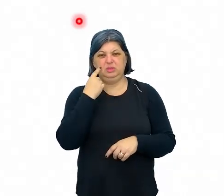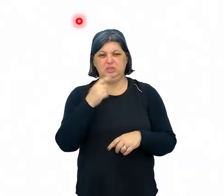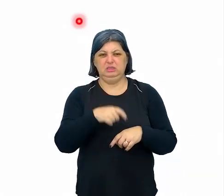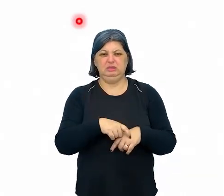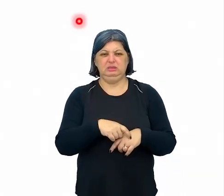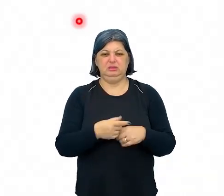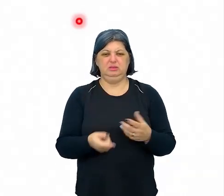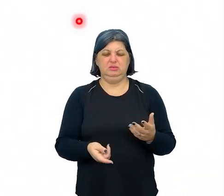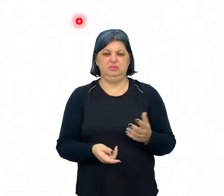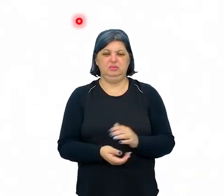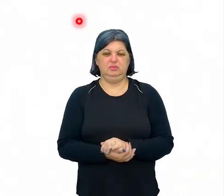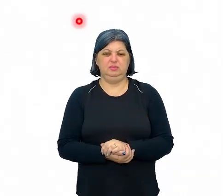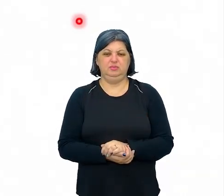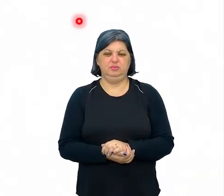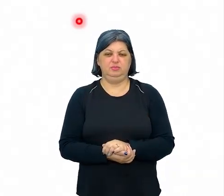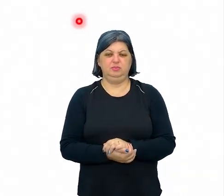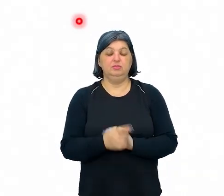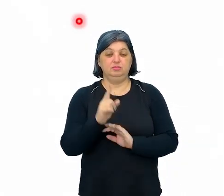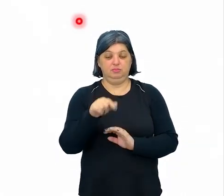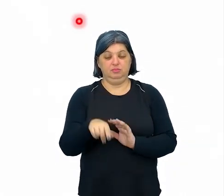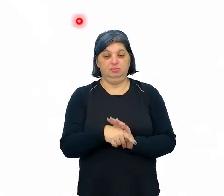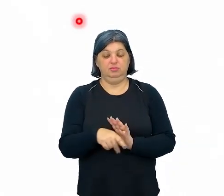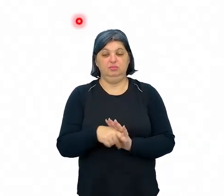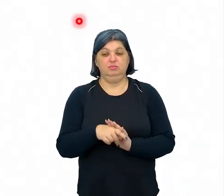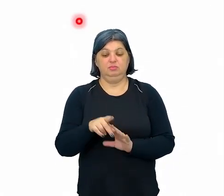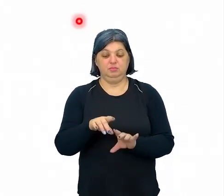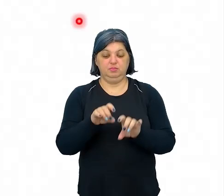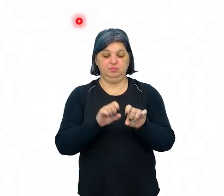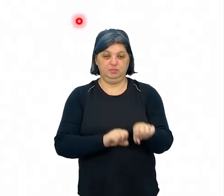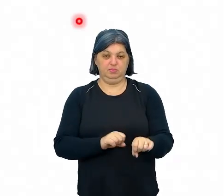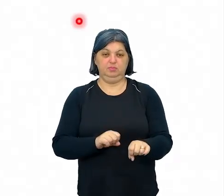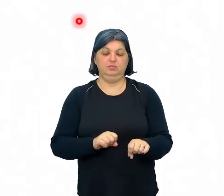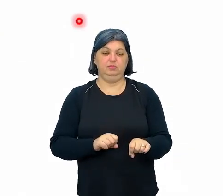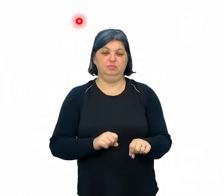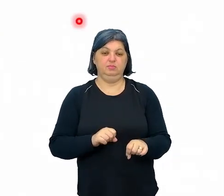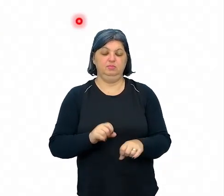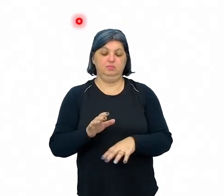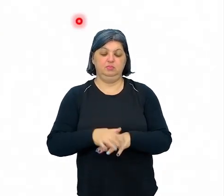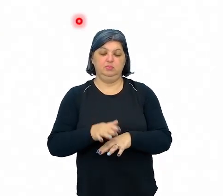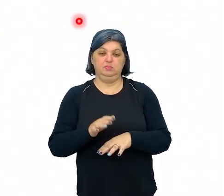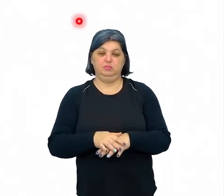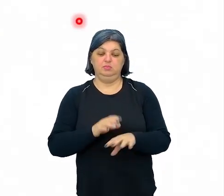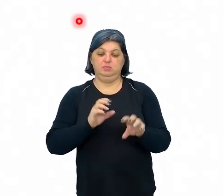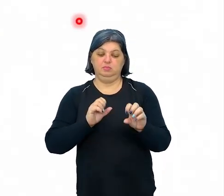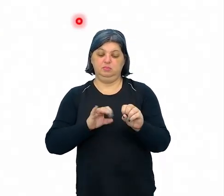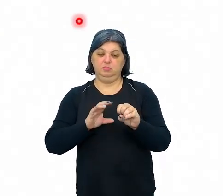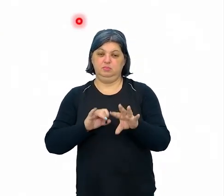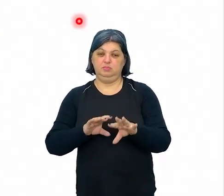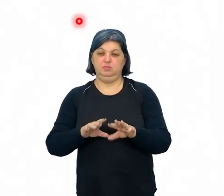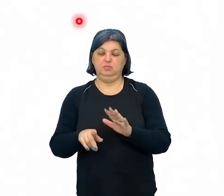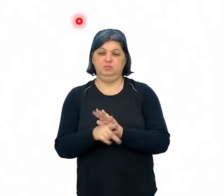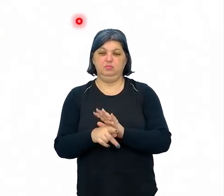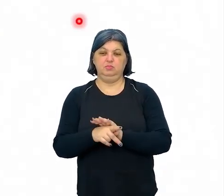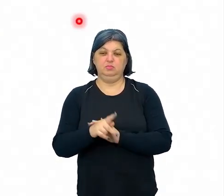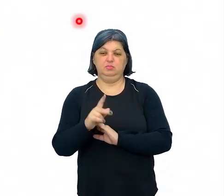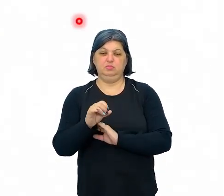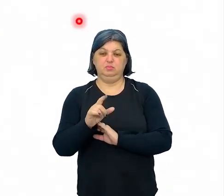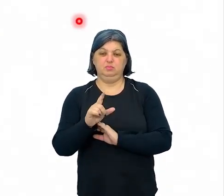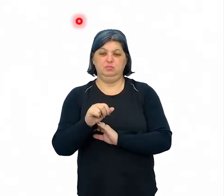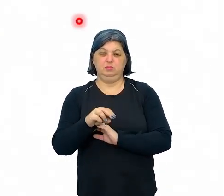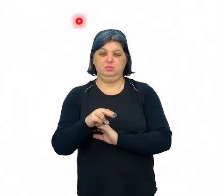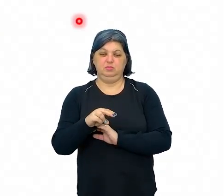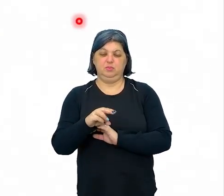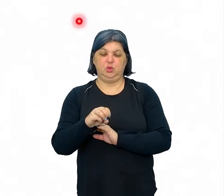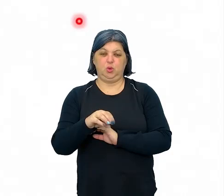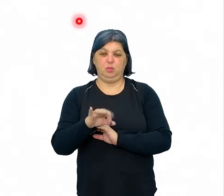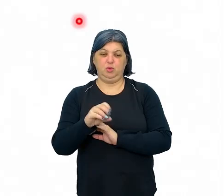do Alessandro, é um artigo que chama Formação de Professores de Matemática e Ensino de Polinômios. É bem bacana